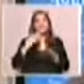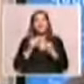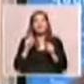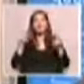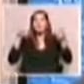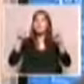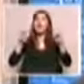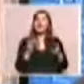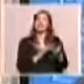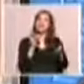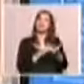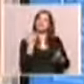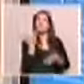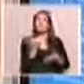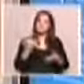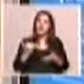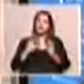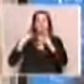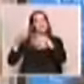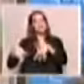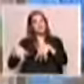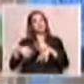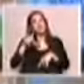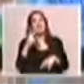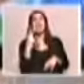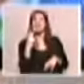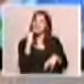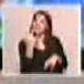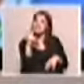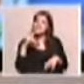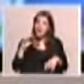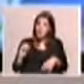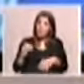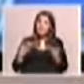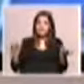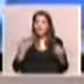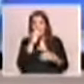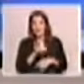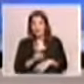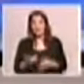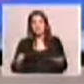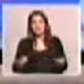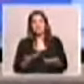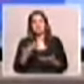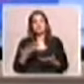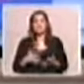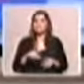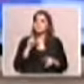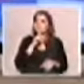livros usados no Livrão, não é? Exatamente. Portanto, no fundo, é, de alguma forma, um...